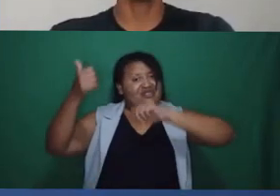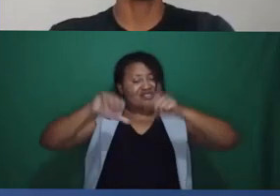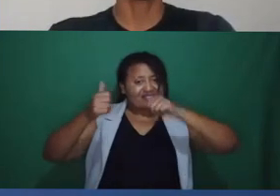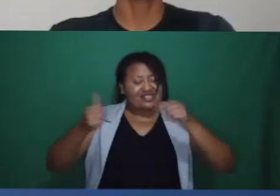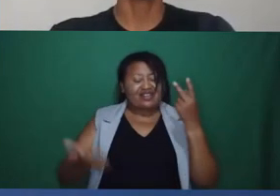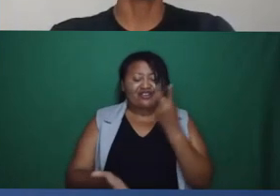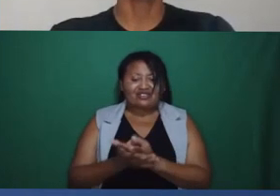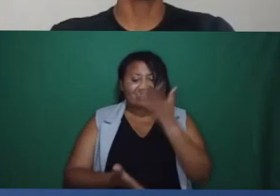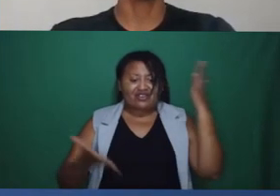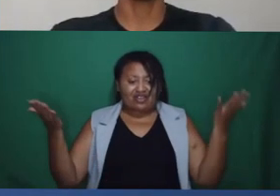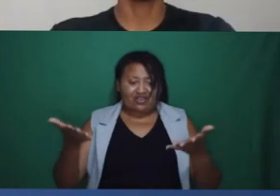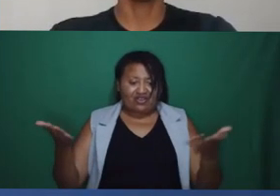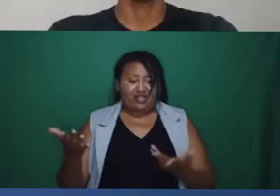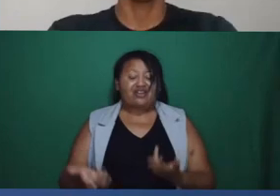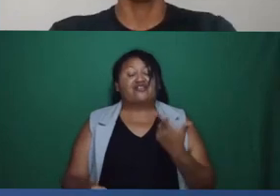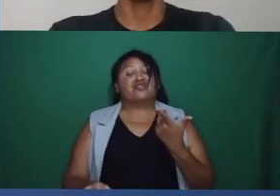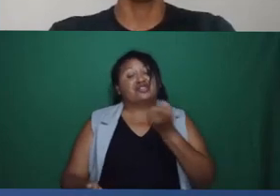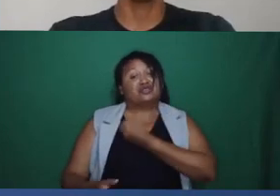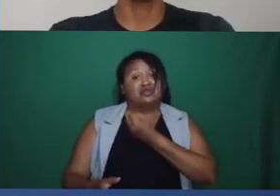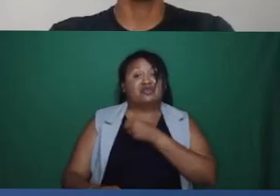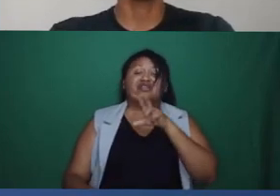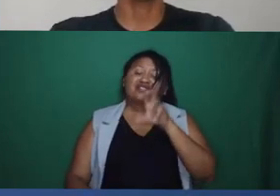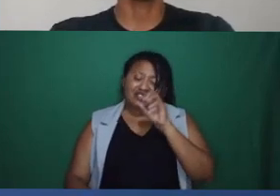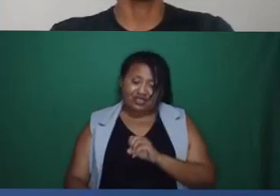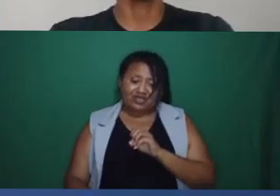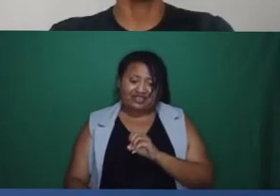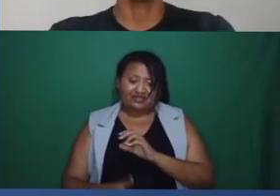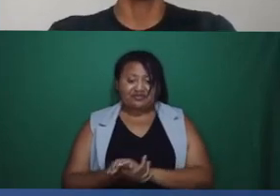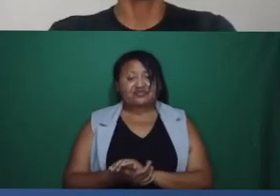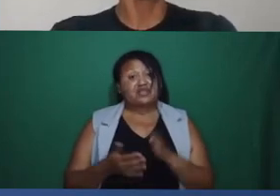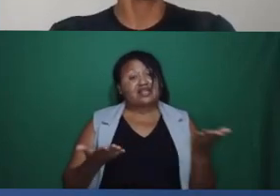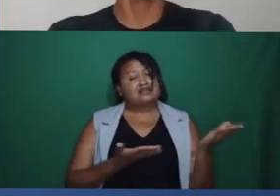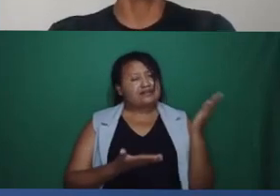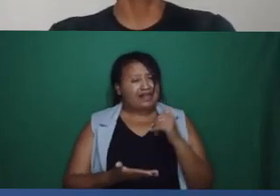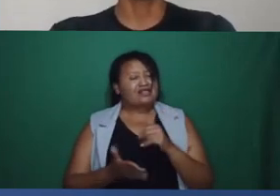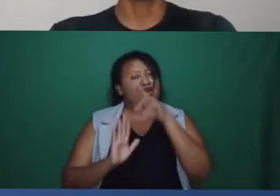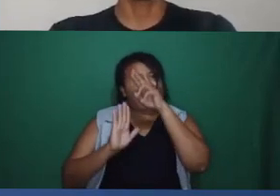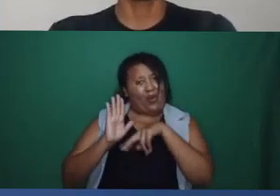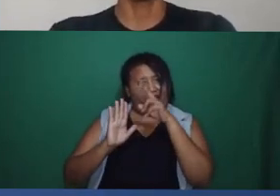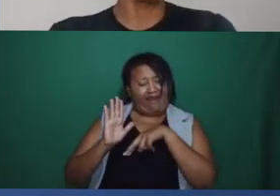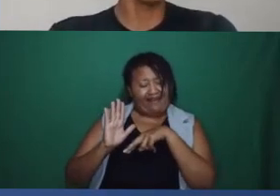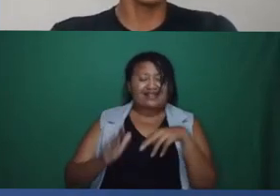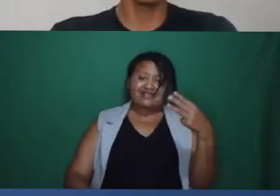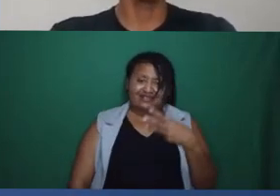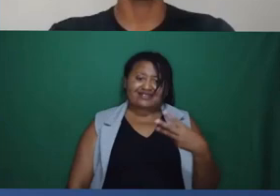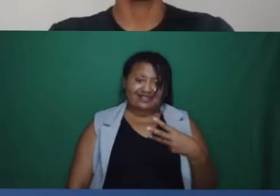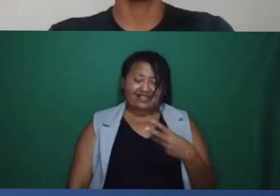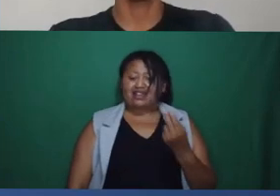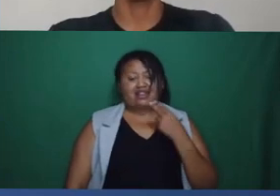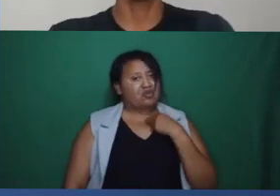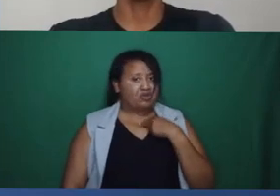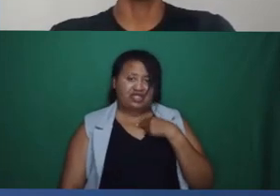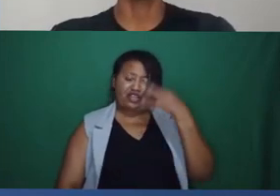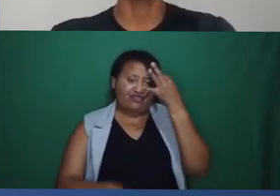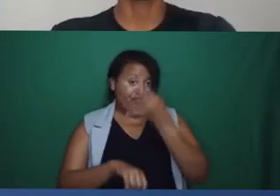realizaram foi o item 50 e essa ele trazia para gente uma regra de três né não poderia faltar